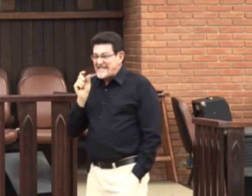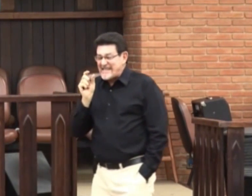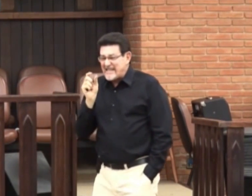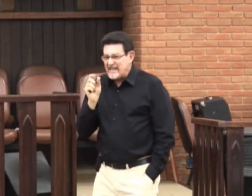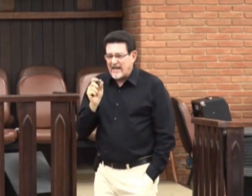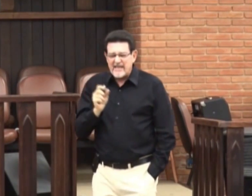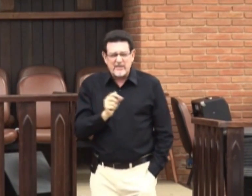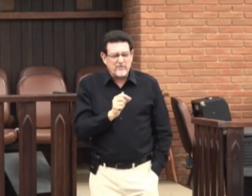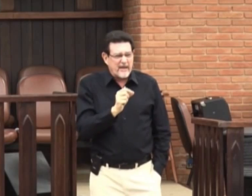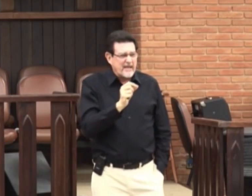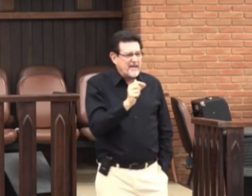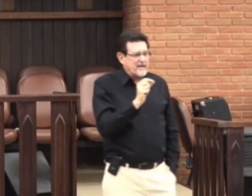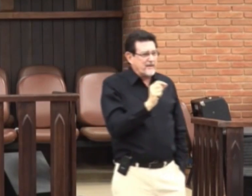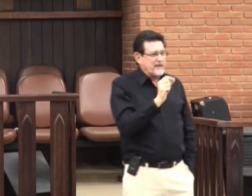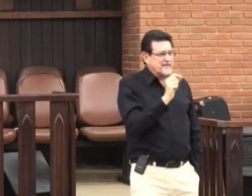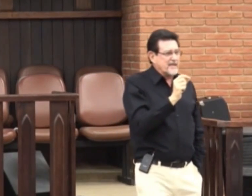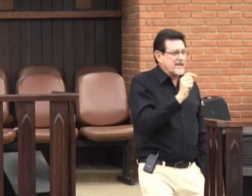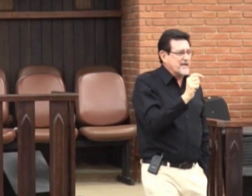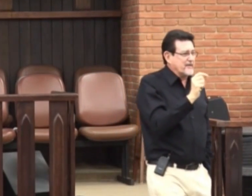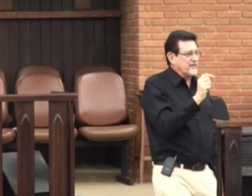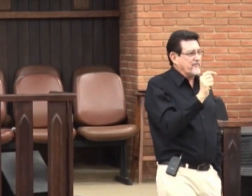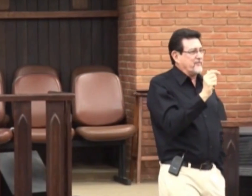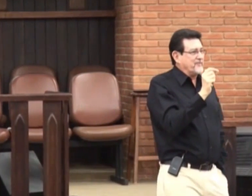E em seguida, isso aqui,